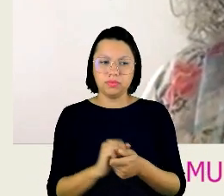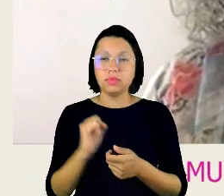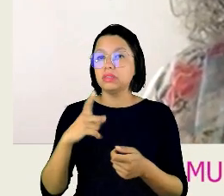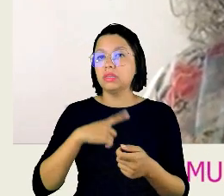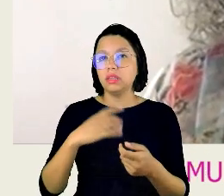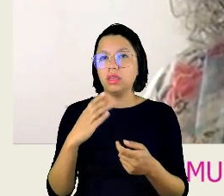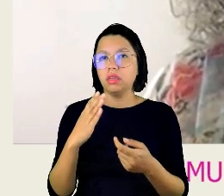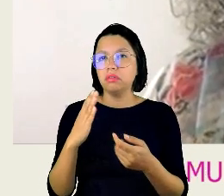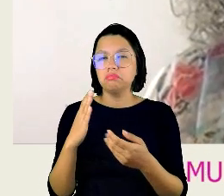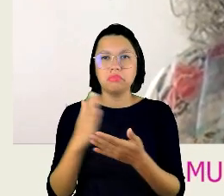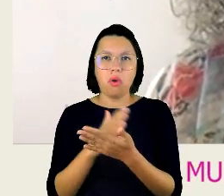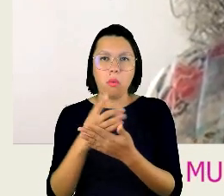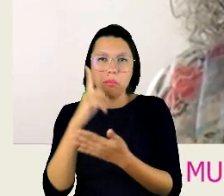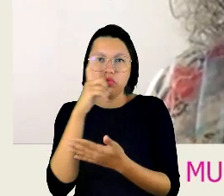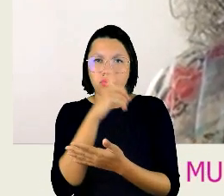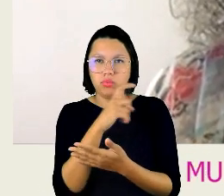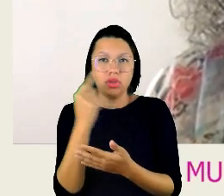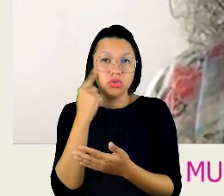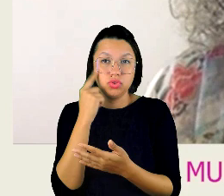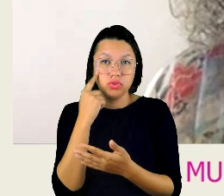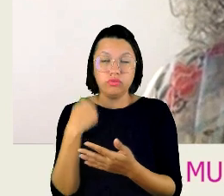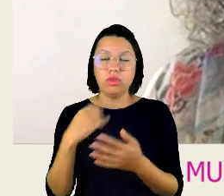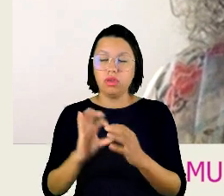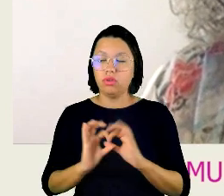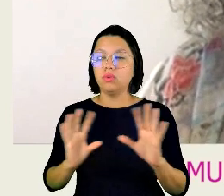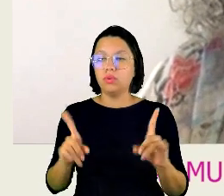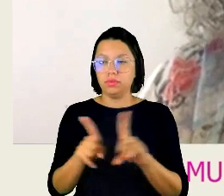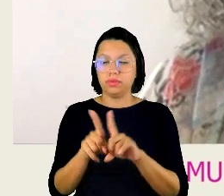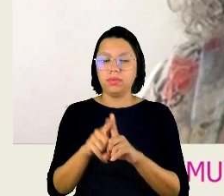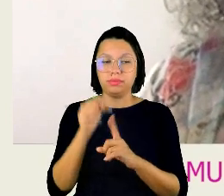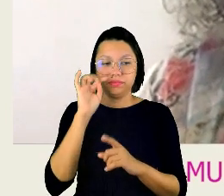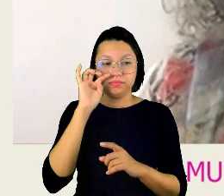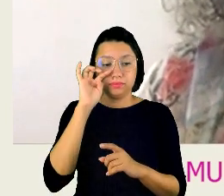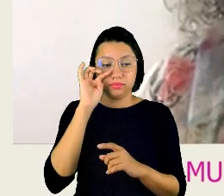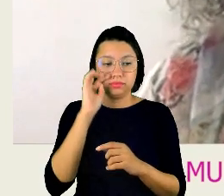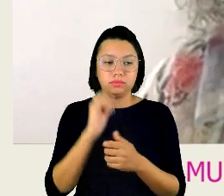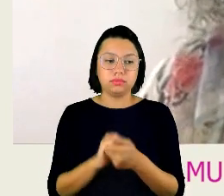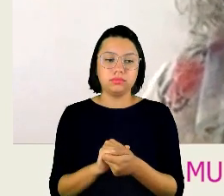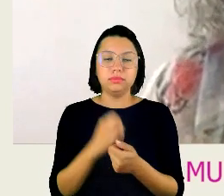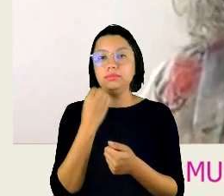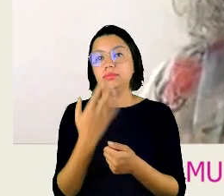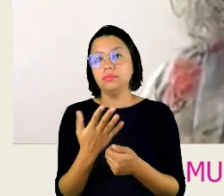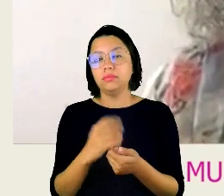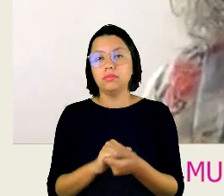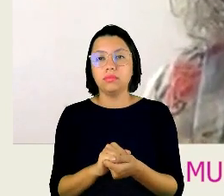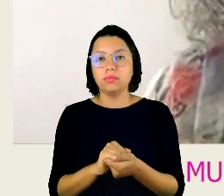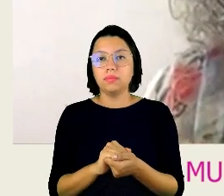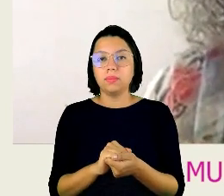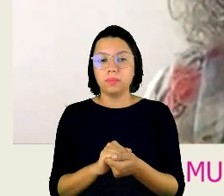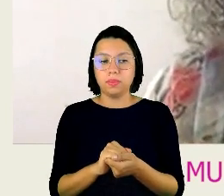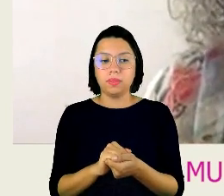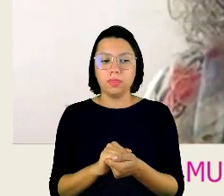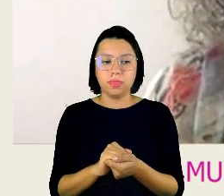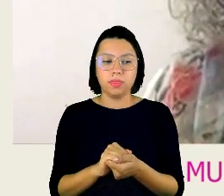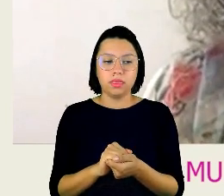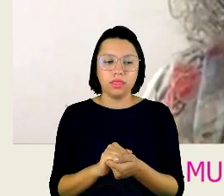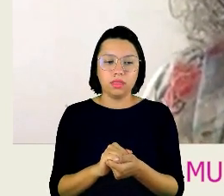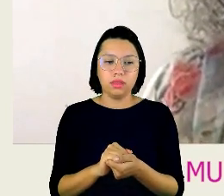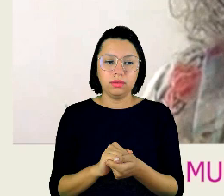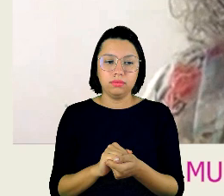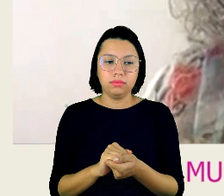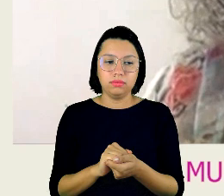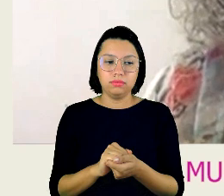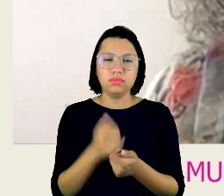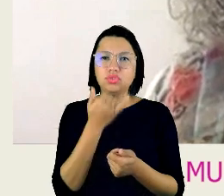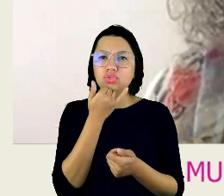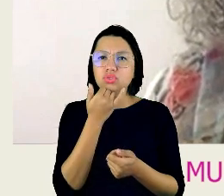qualquer dificuldade de ver, enfim, estou aqui à disposição também. Bom, a Think Olga, Think Eva...